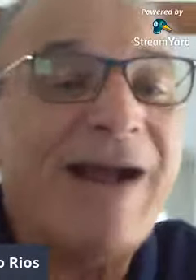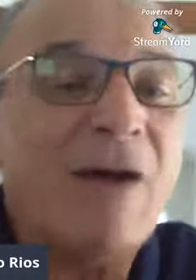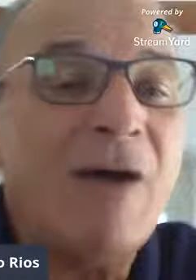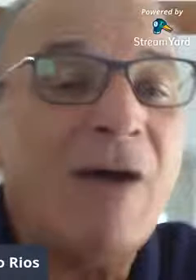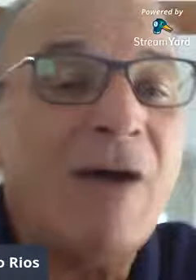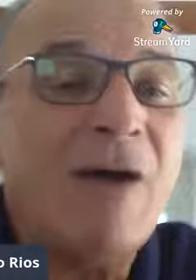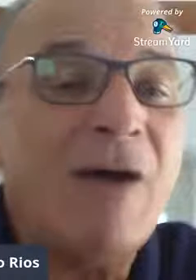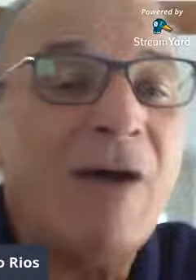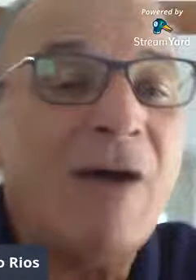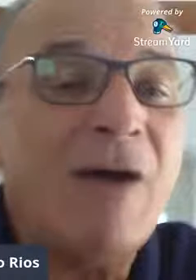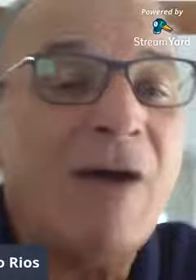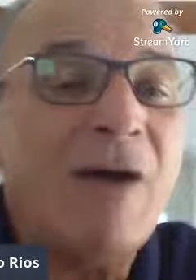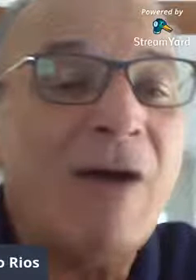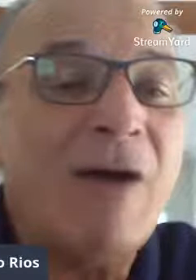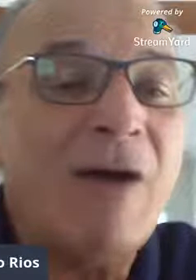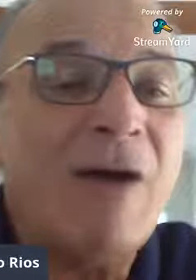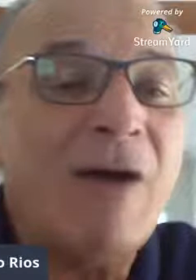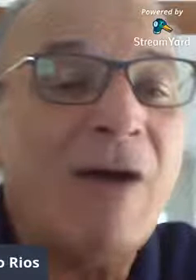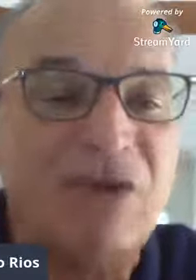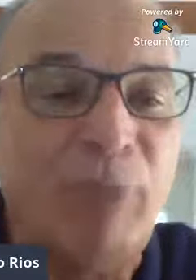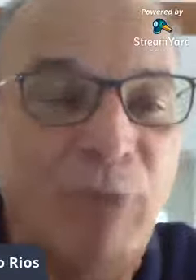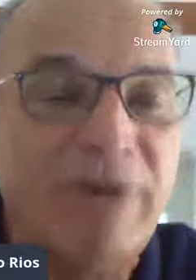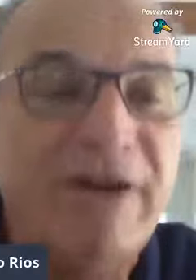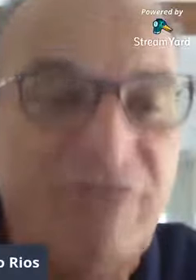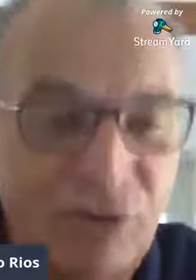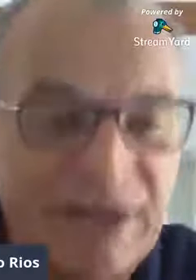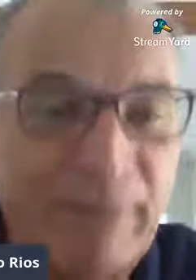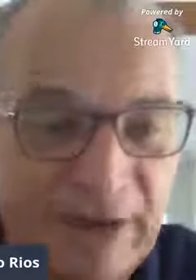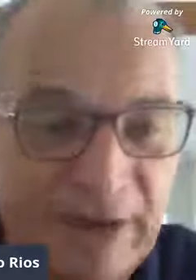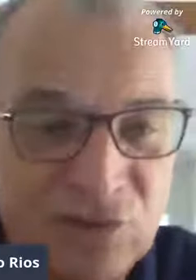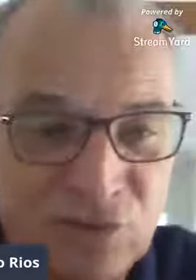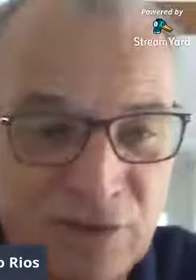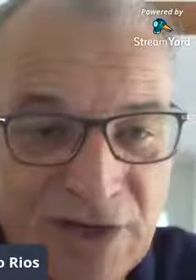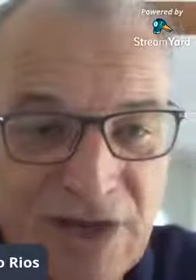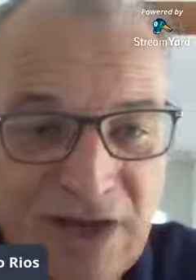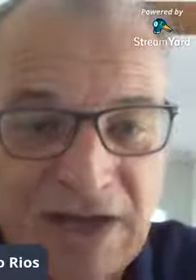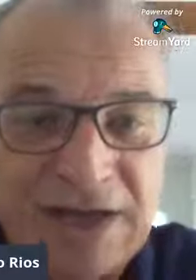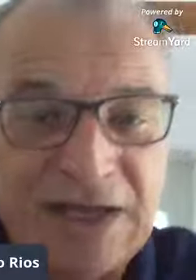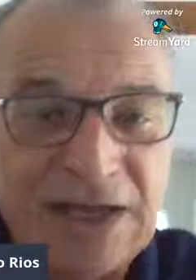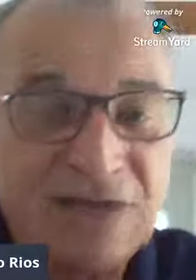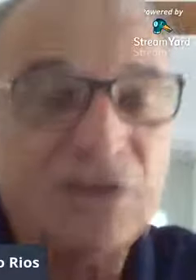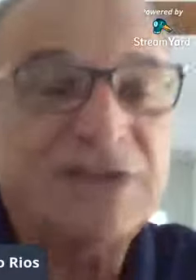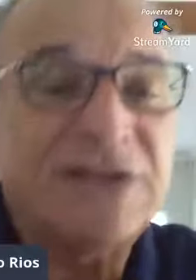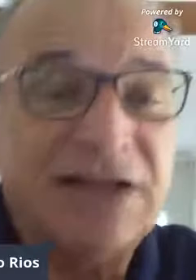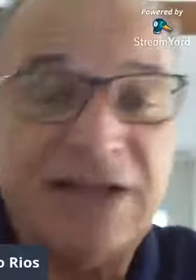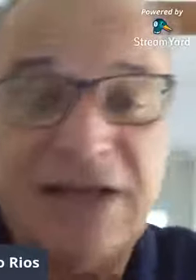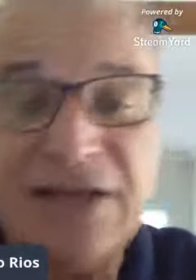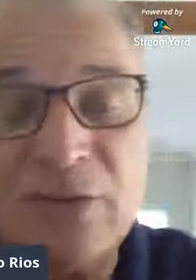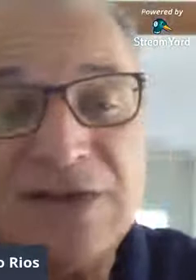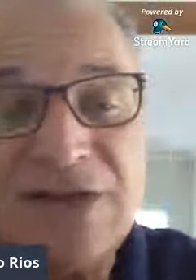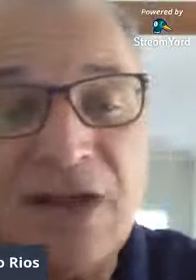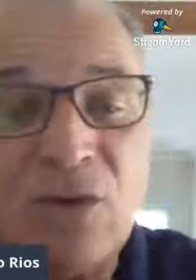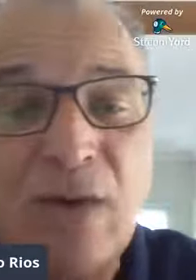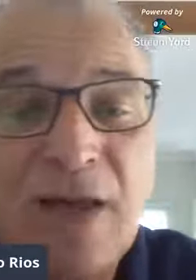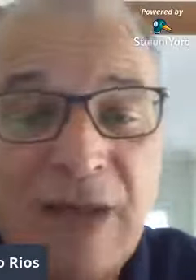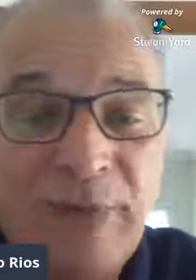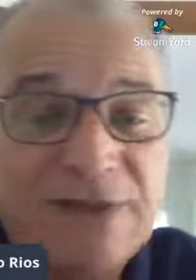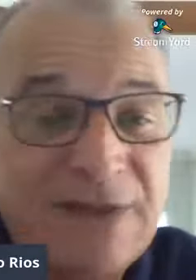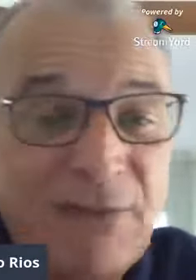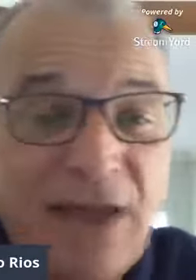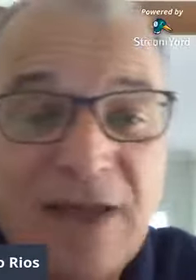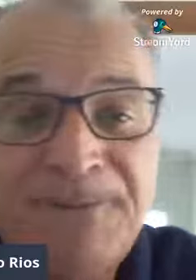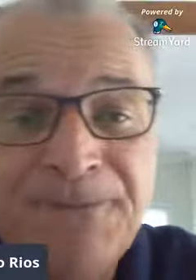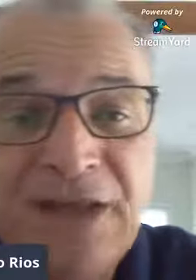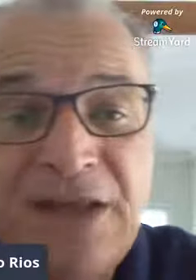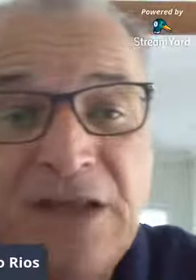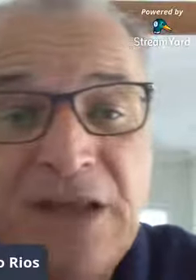aos com deficiência, porque tinha um apoio político, existia uma gestão pública voltada para isso. As outras secretarias começaram a